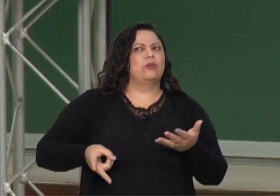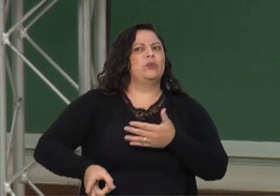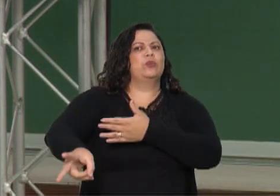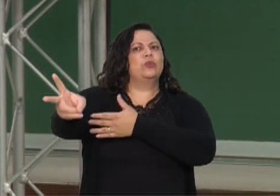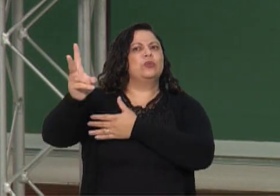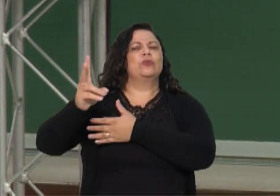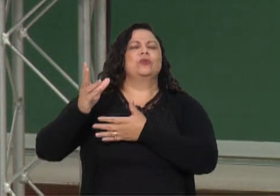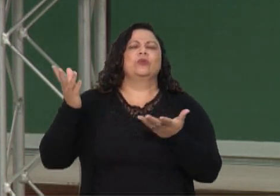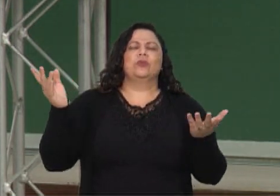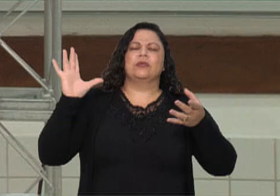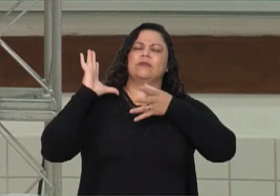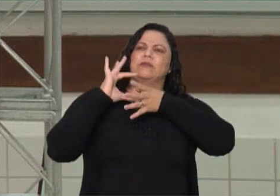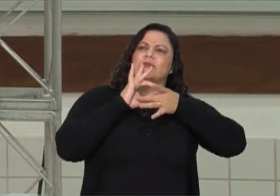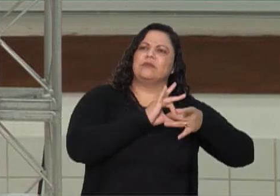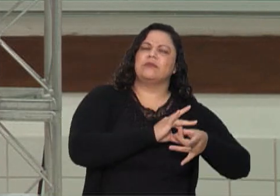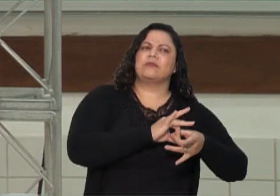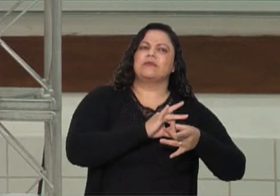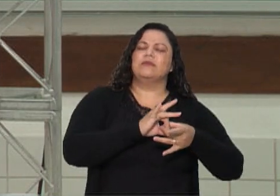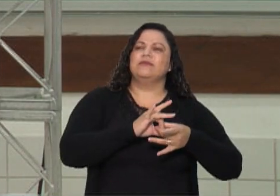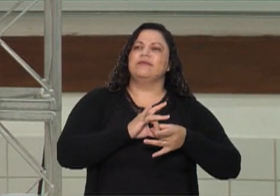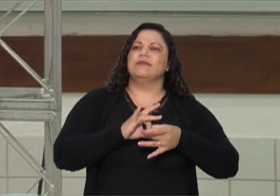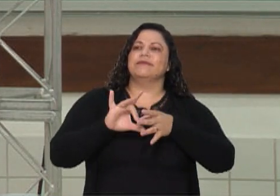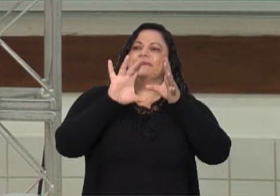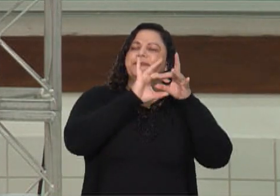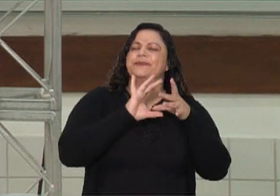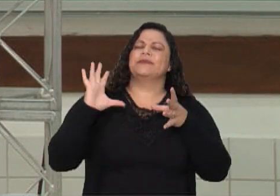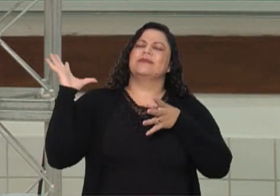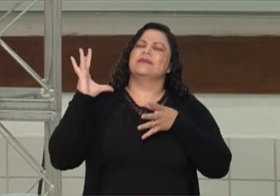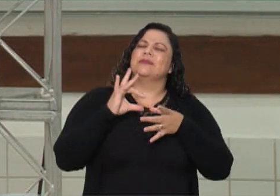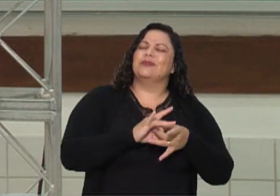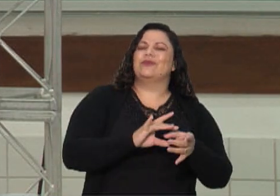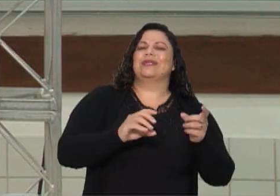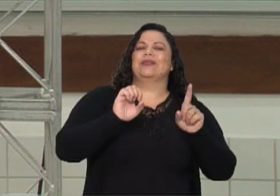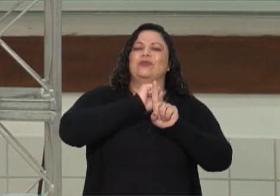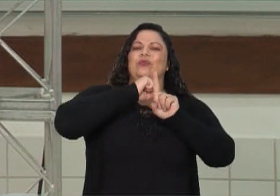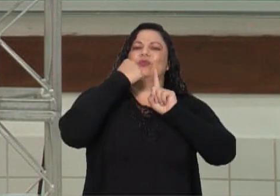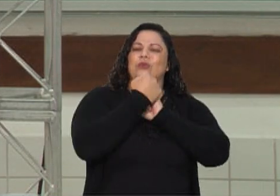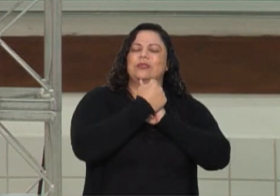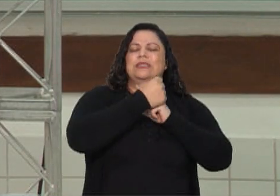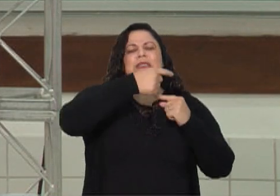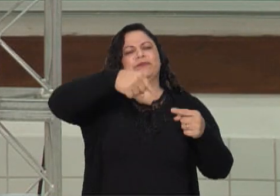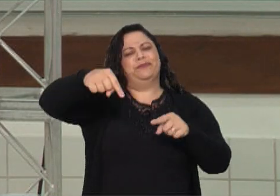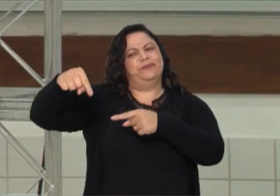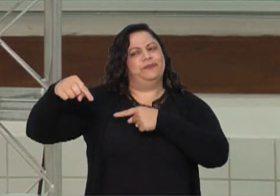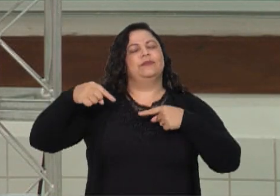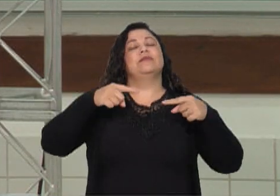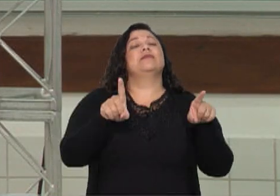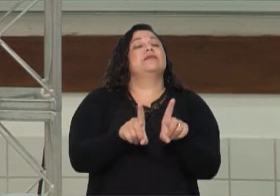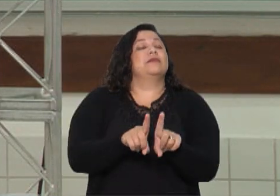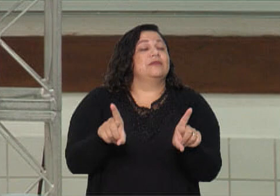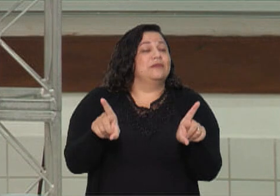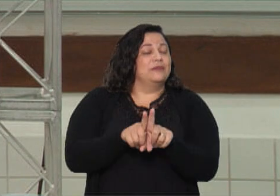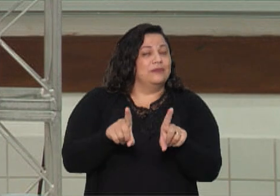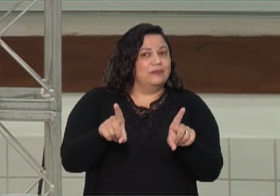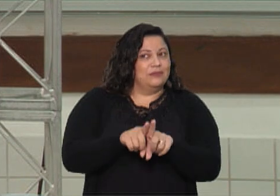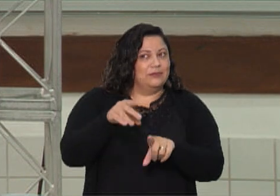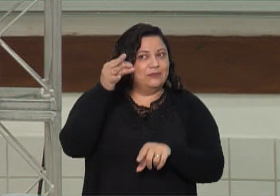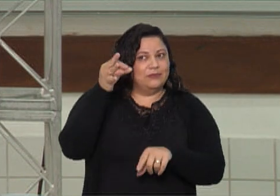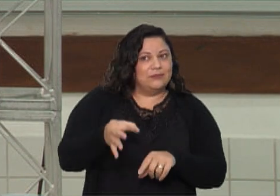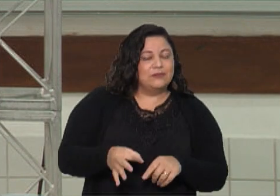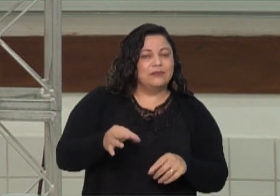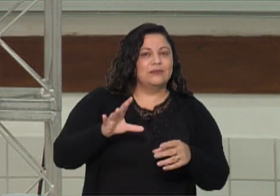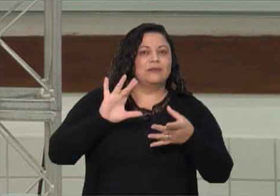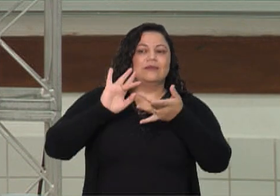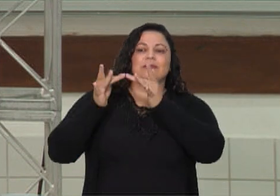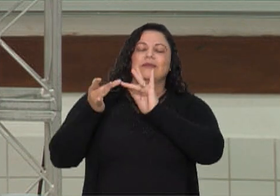em contexto social, ele está envolvendo um contexto político também, certo? Sempre uma coisa está ligada com a outra.